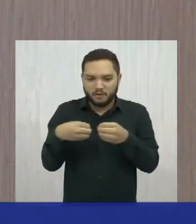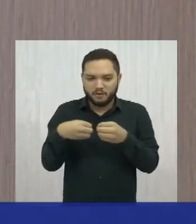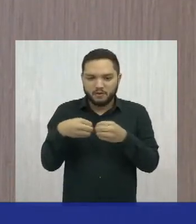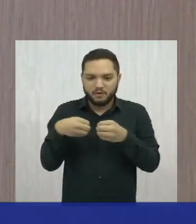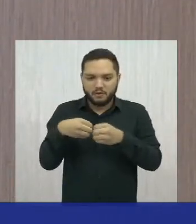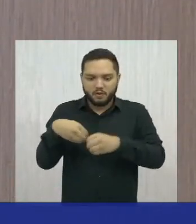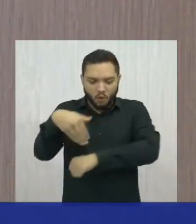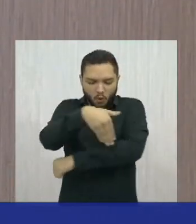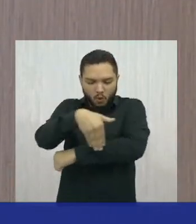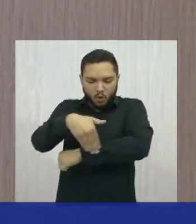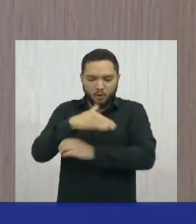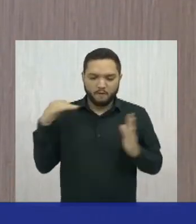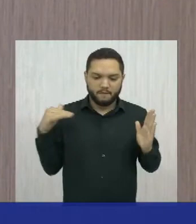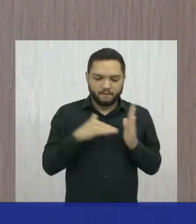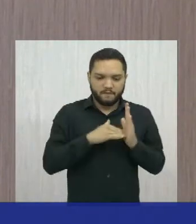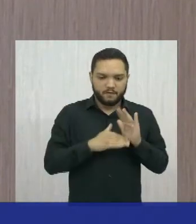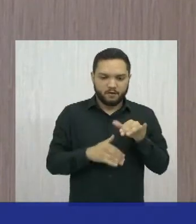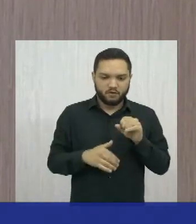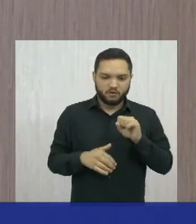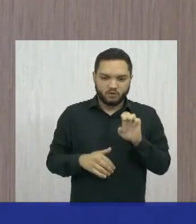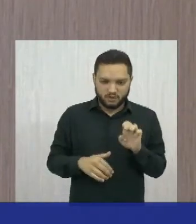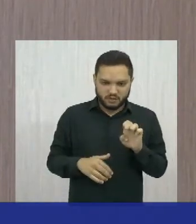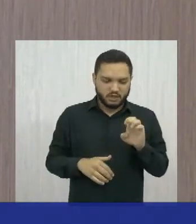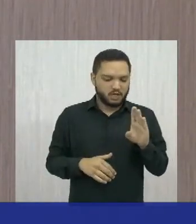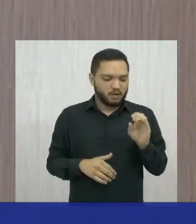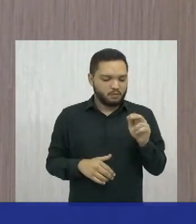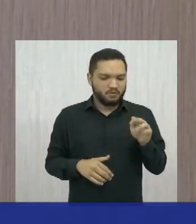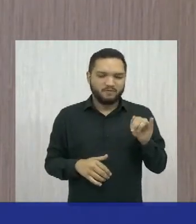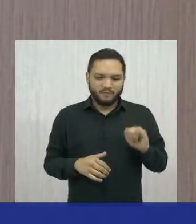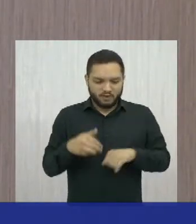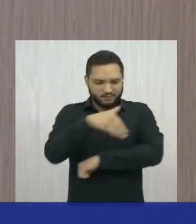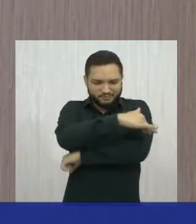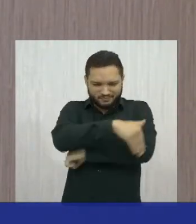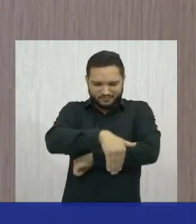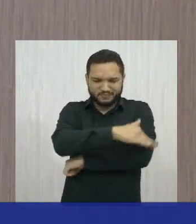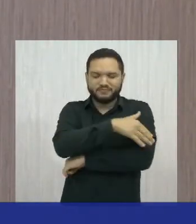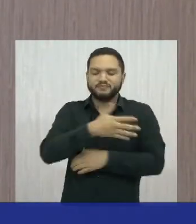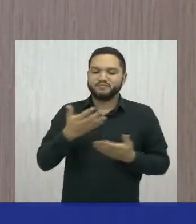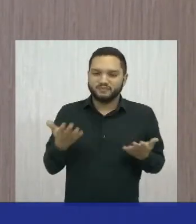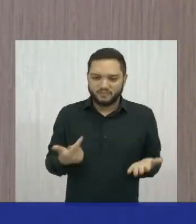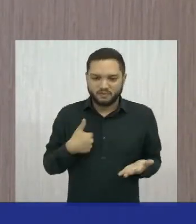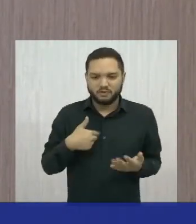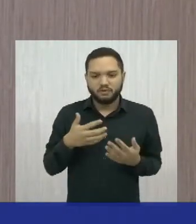da mesma rua José Bonfim Júnior. Na certeza de sermos